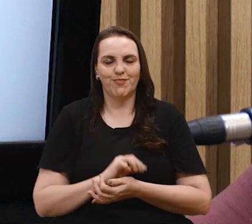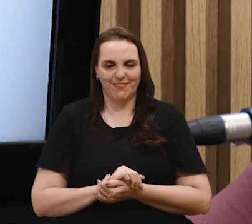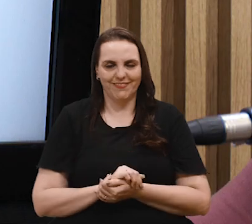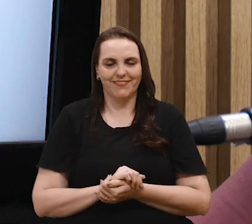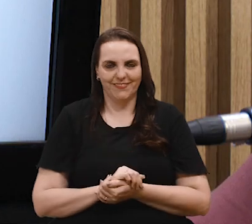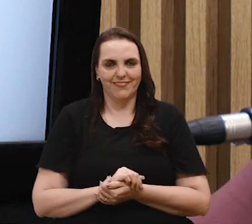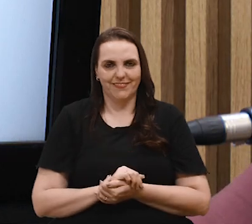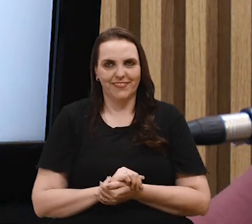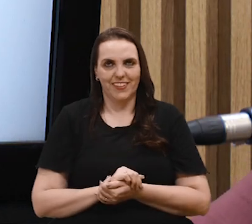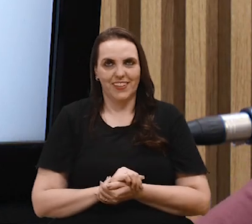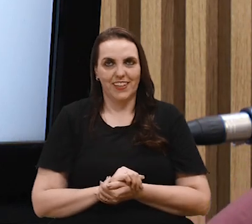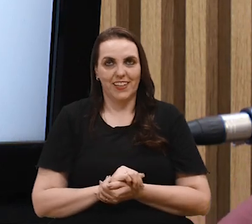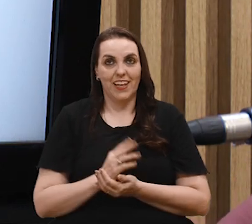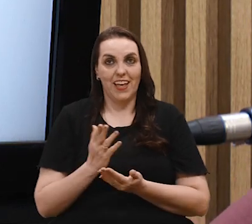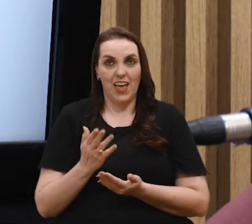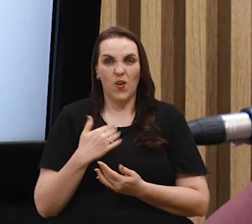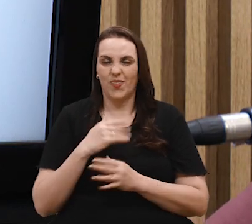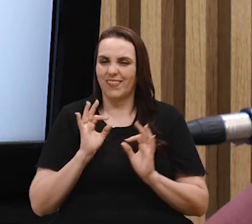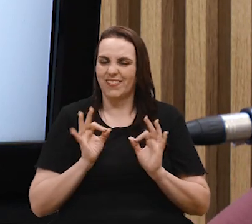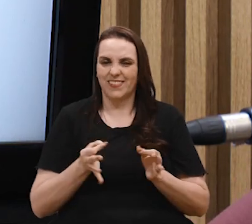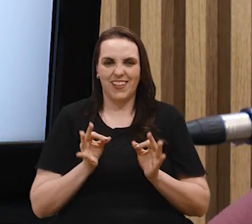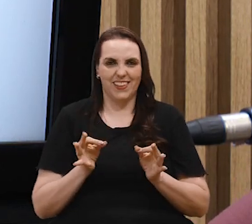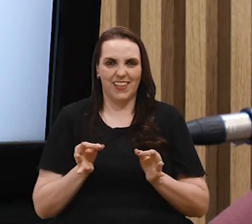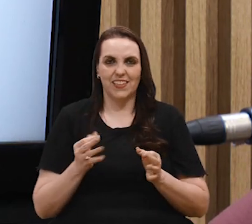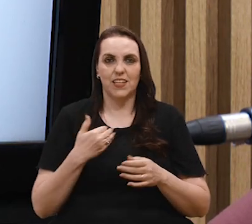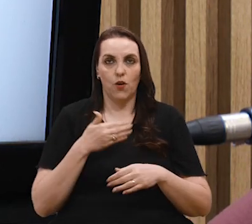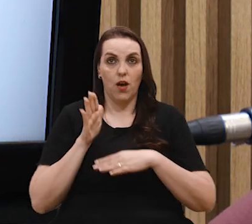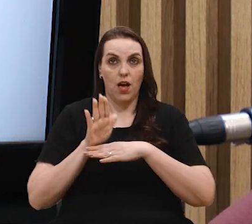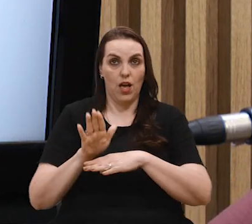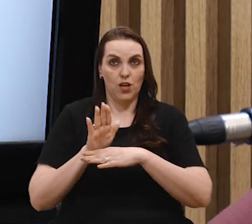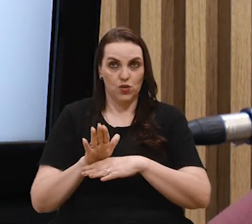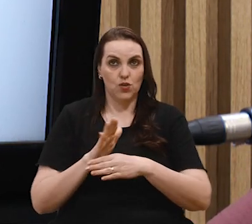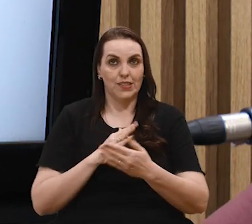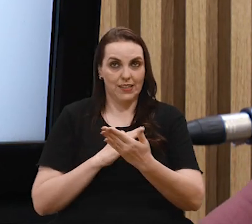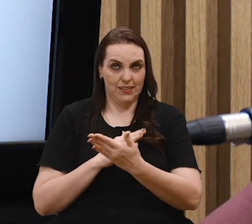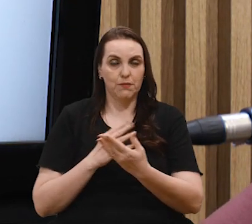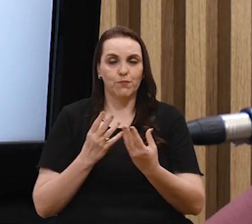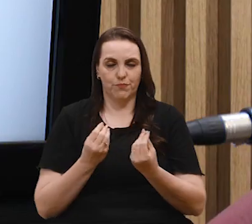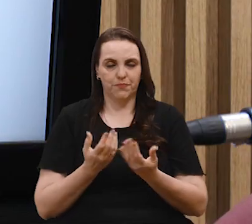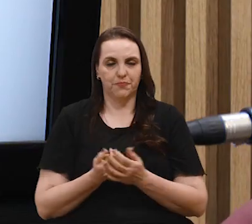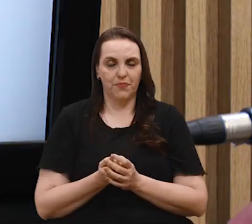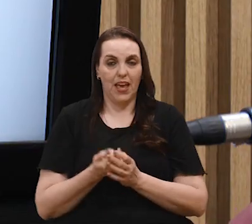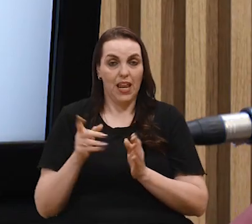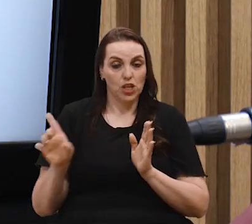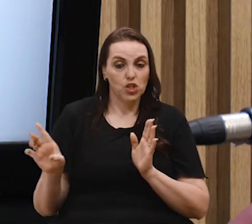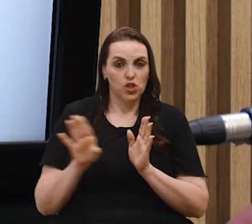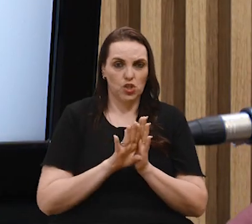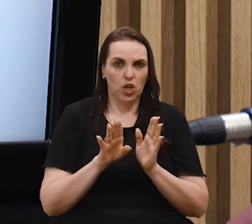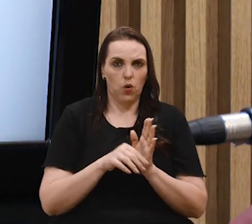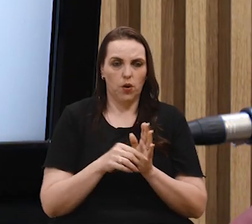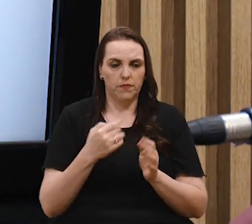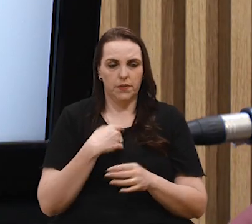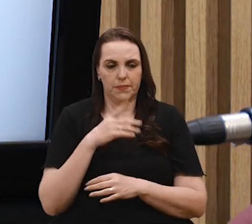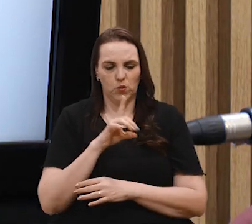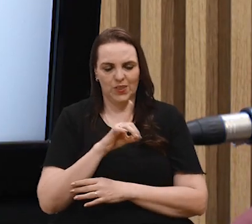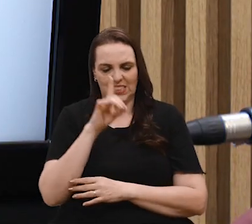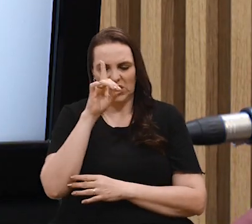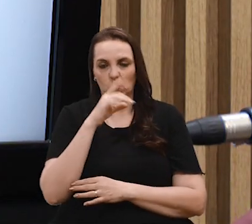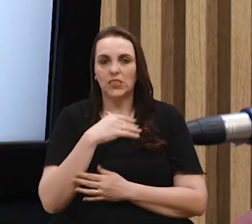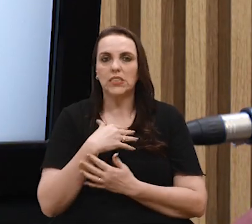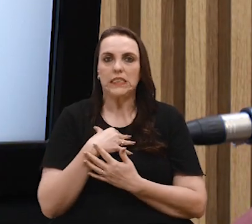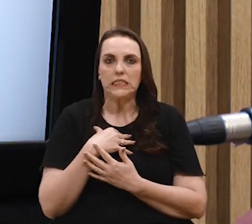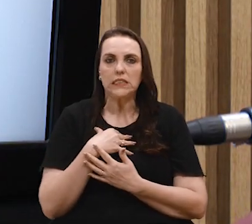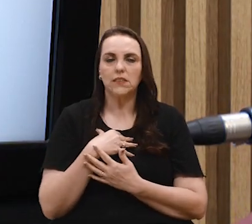vê. E eu tenho certeza que eu estou ajudando muito ele. Logo que ele chegou para mim, eu disse, meu